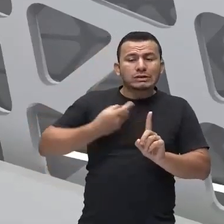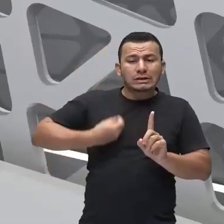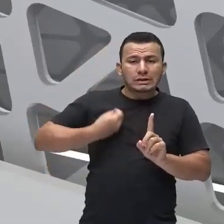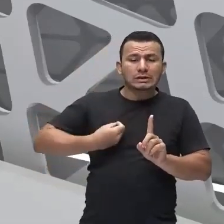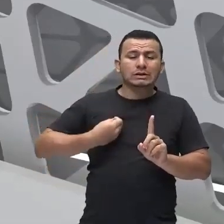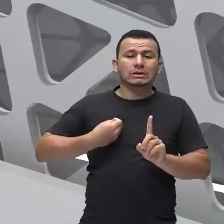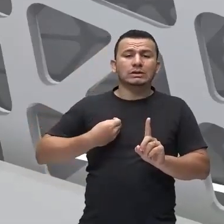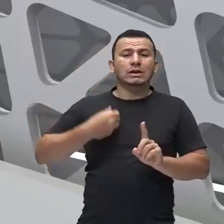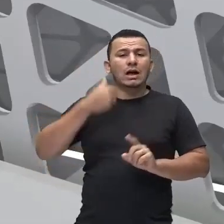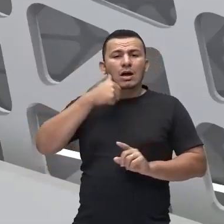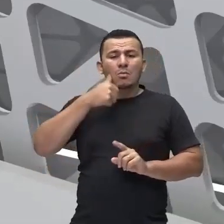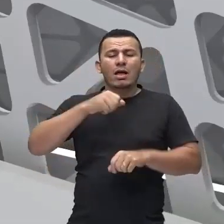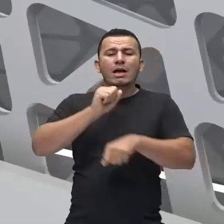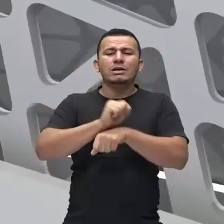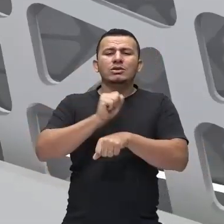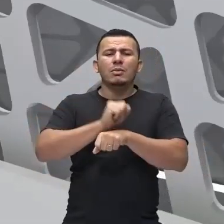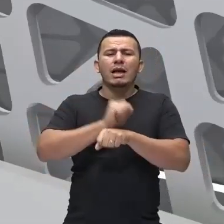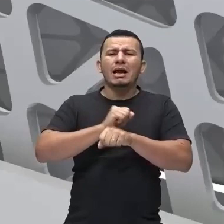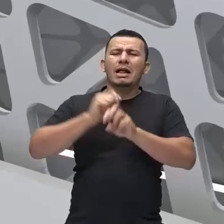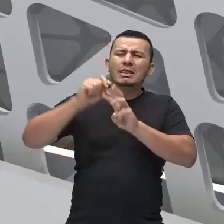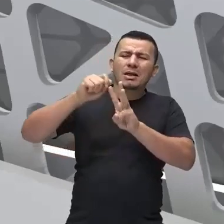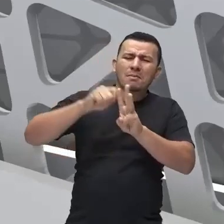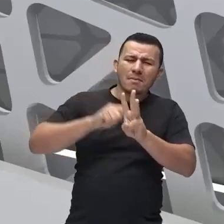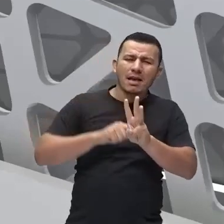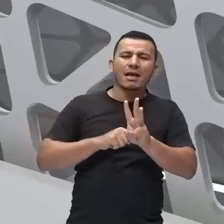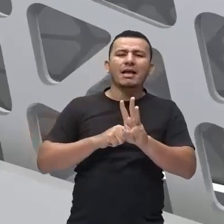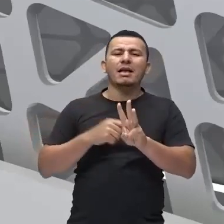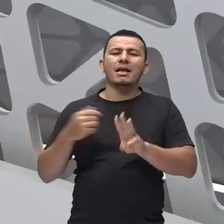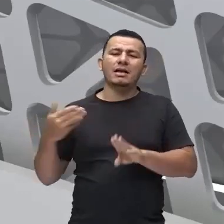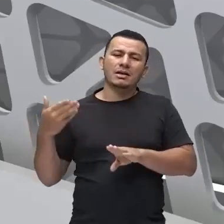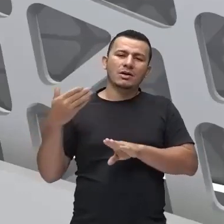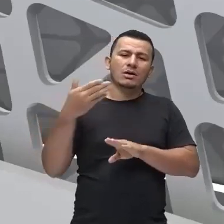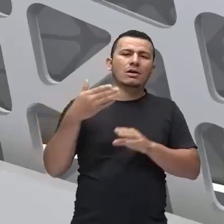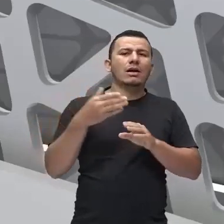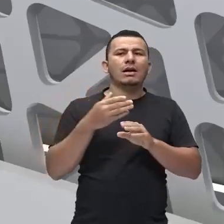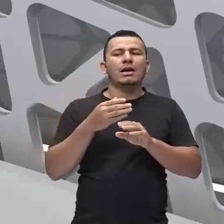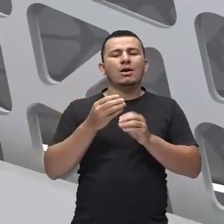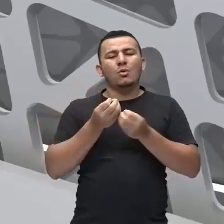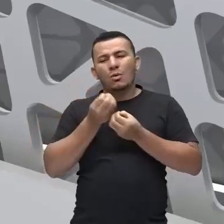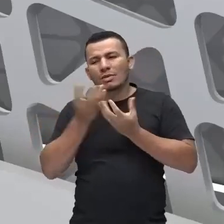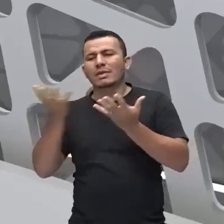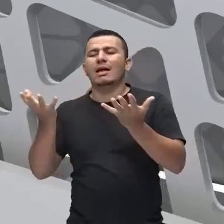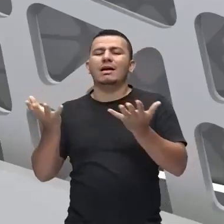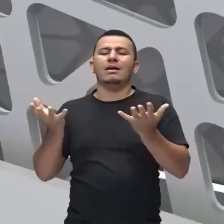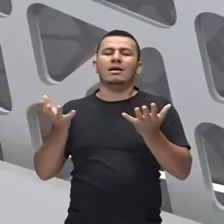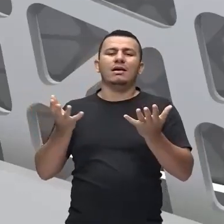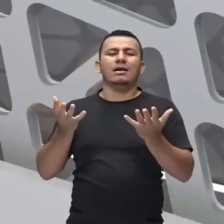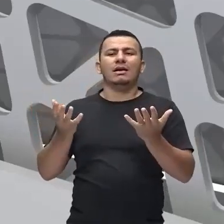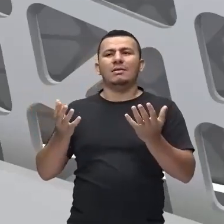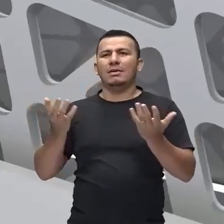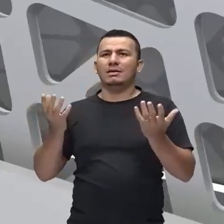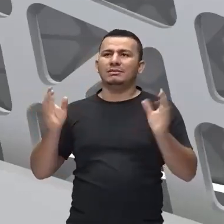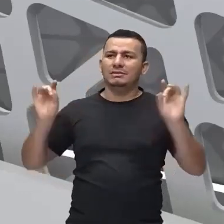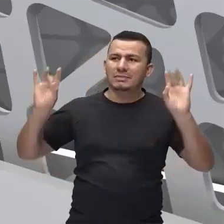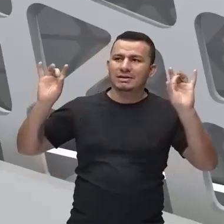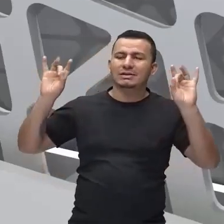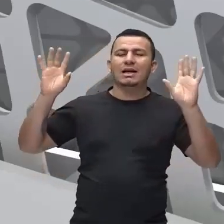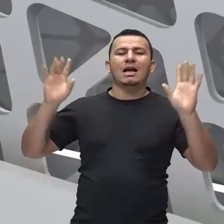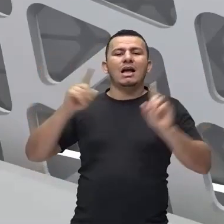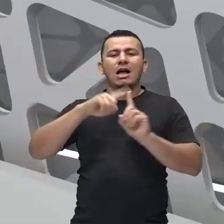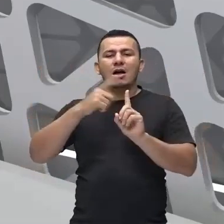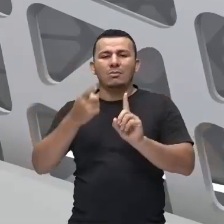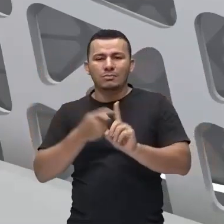início, elas esperam até o terceiro mês para poder contar, para poder comemorar de fato